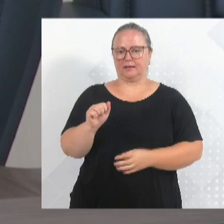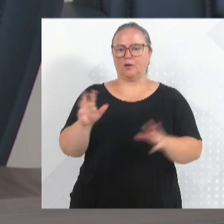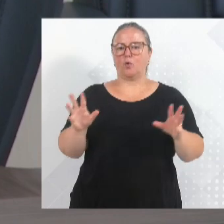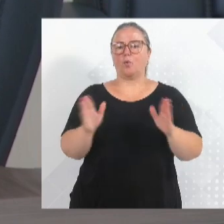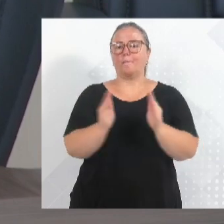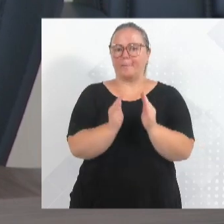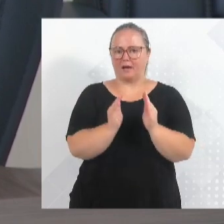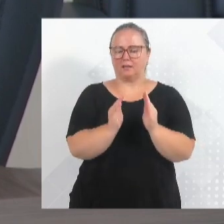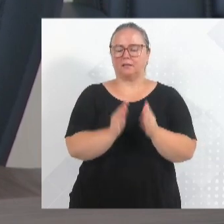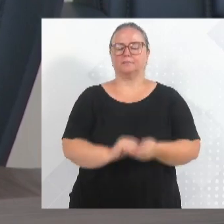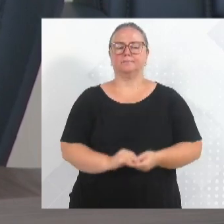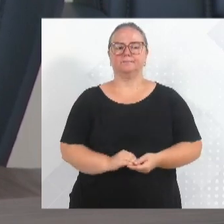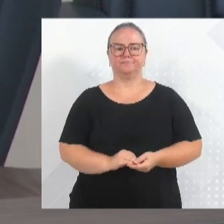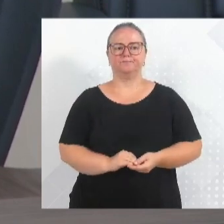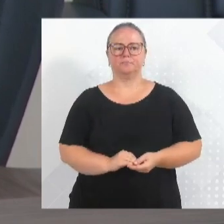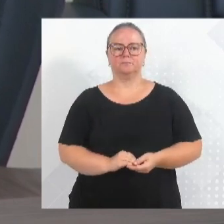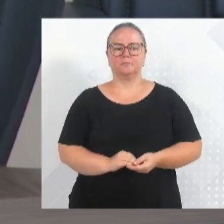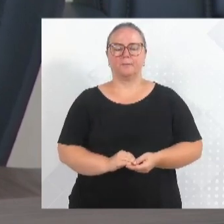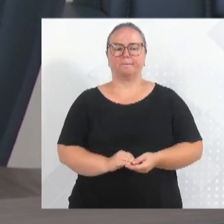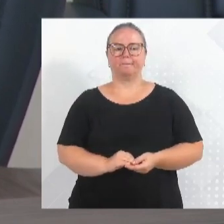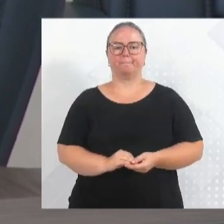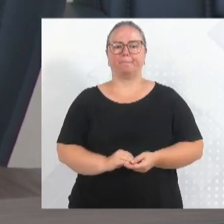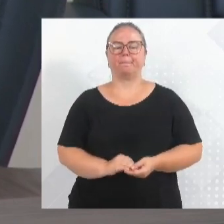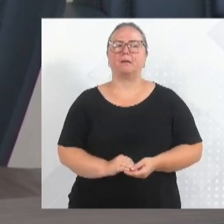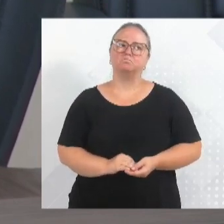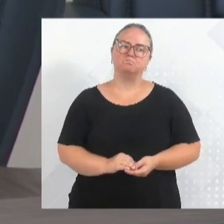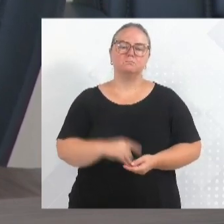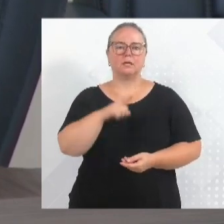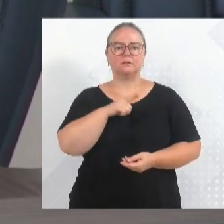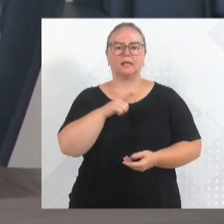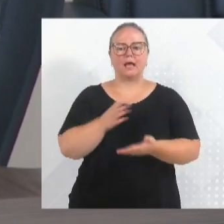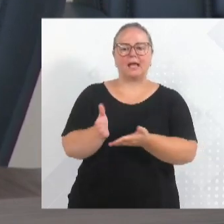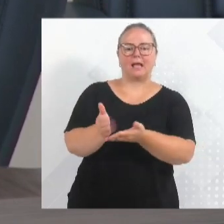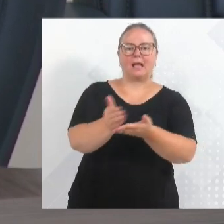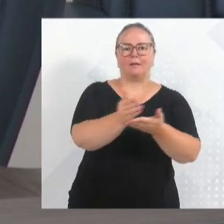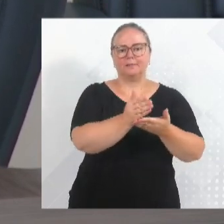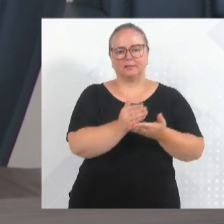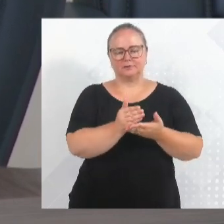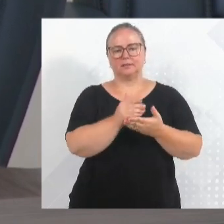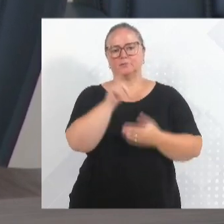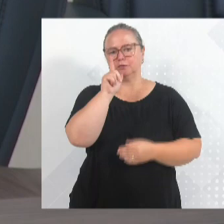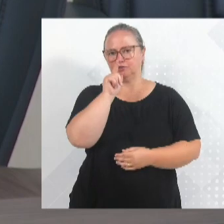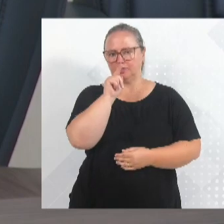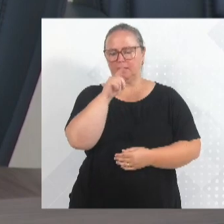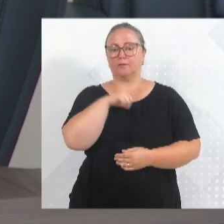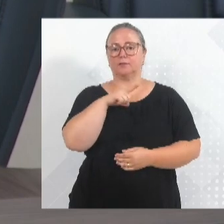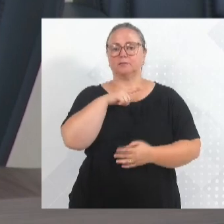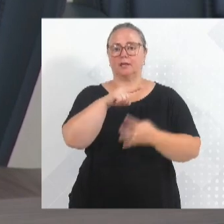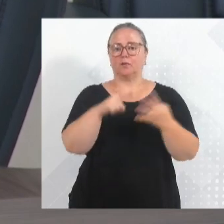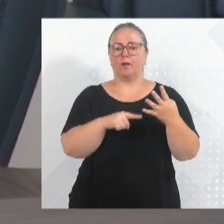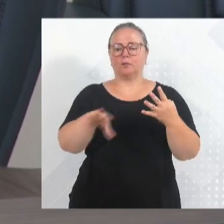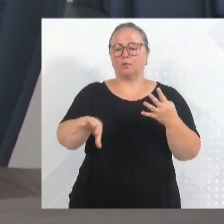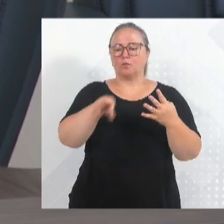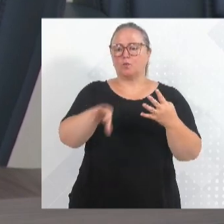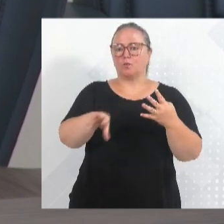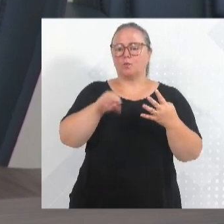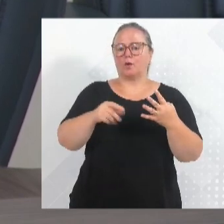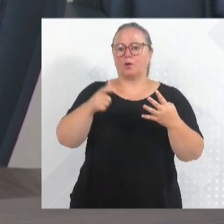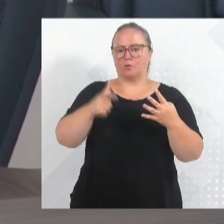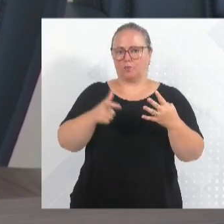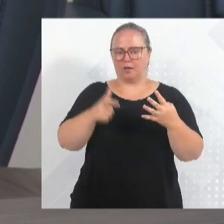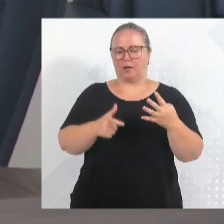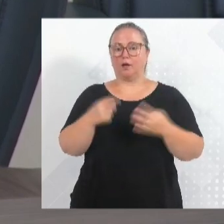chama, a questão da captação de água. Hoje, a gente tem 4 pontos de captação, 2 são do